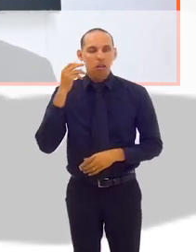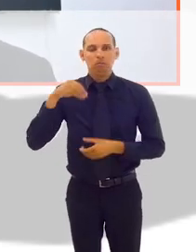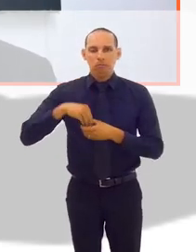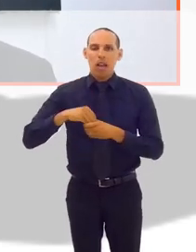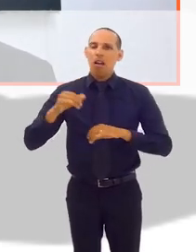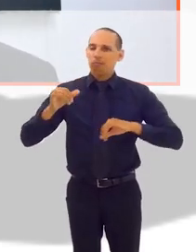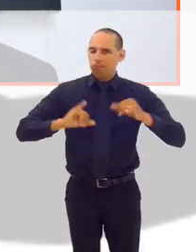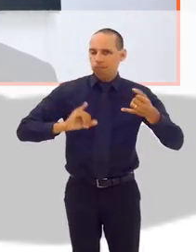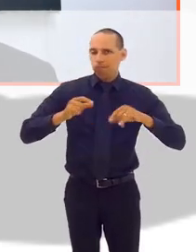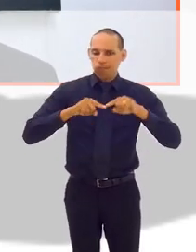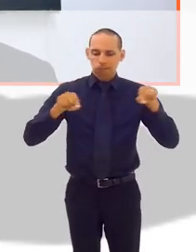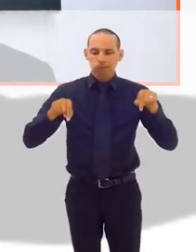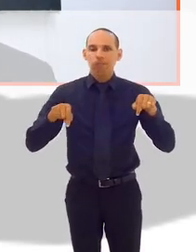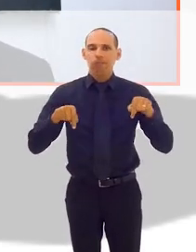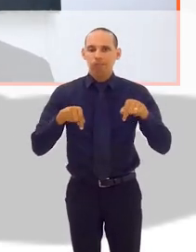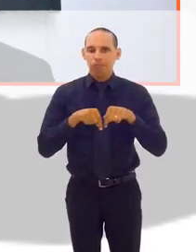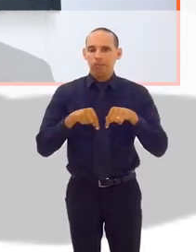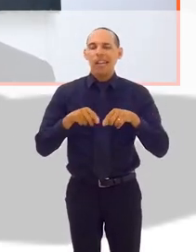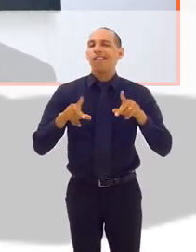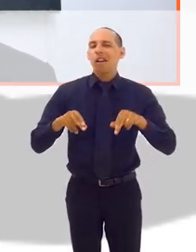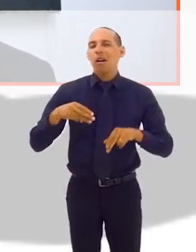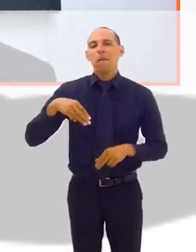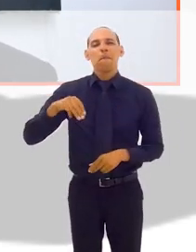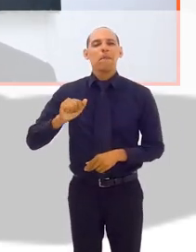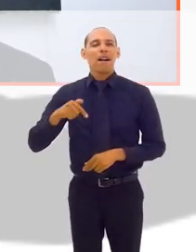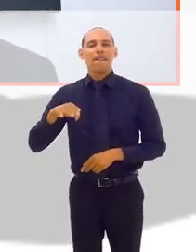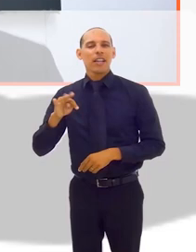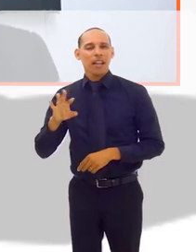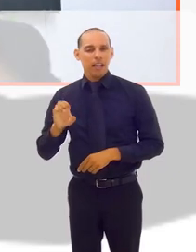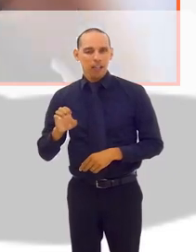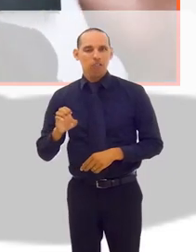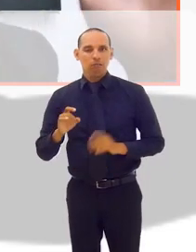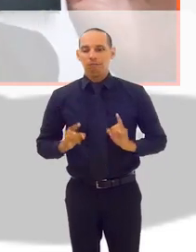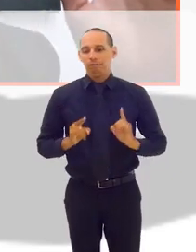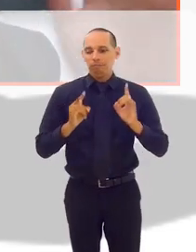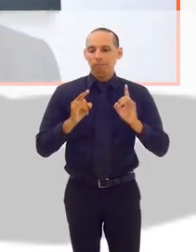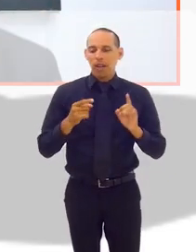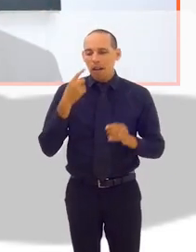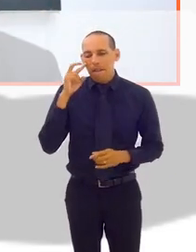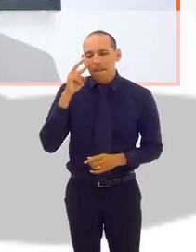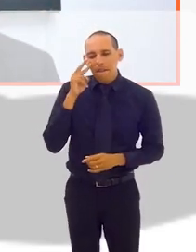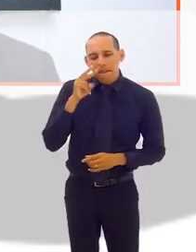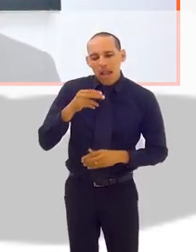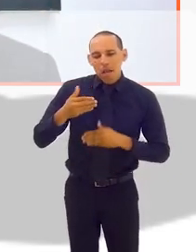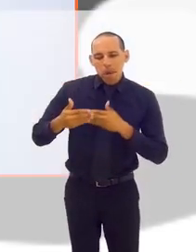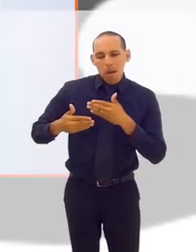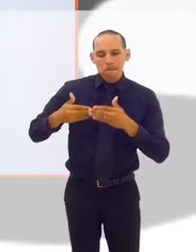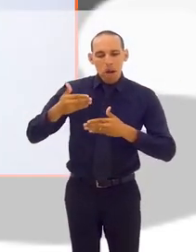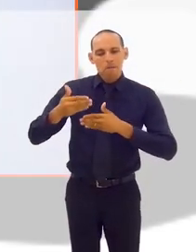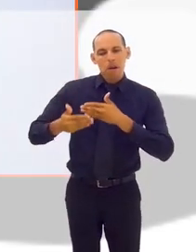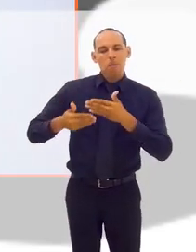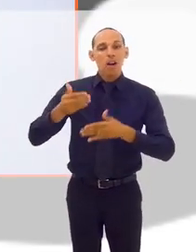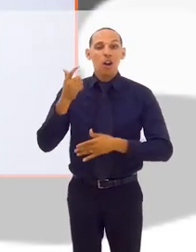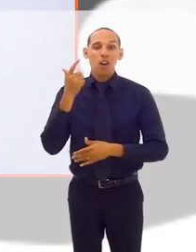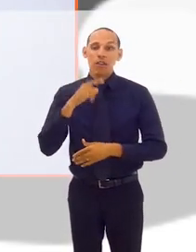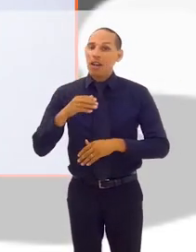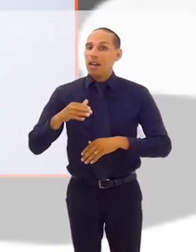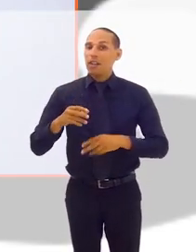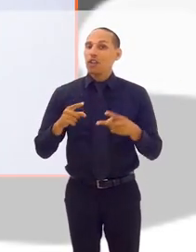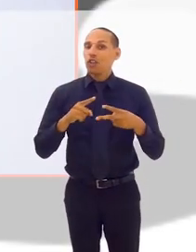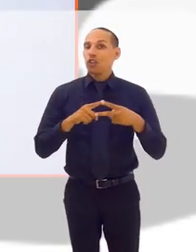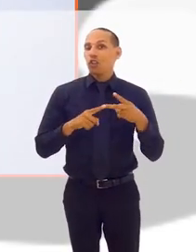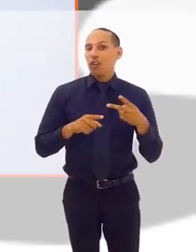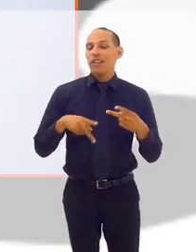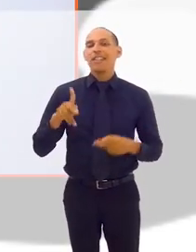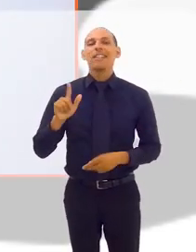com a metodologia fracionada, é como se fosse fazer uma maquete de um empreendimento, e eles acompanharam esse processo e conseguiram